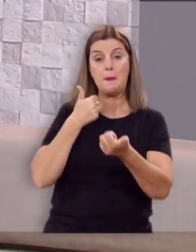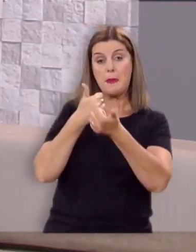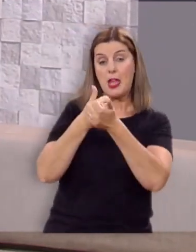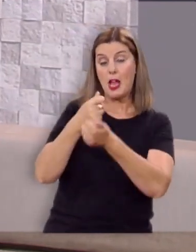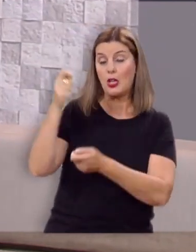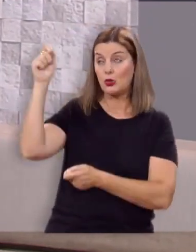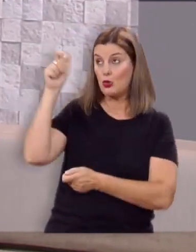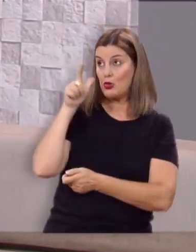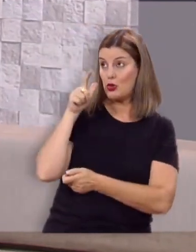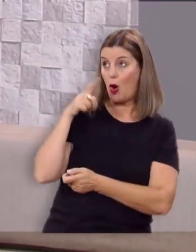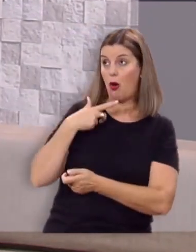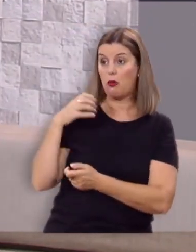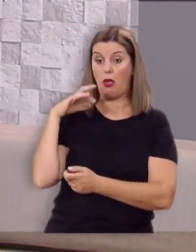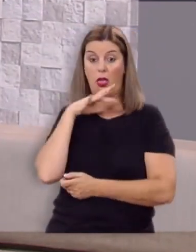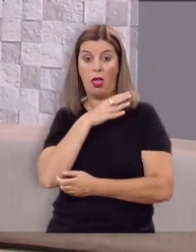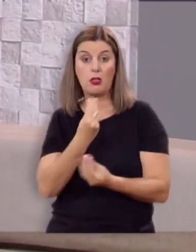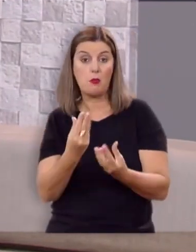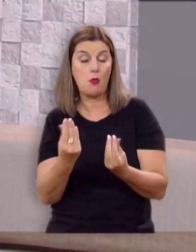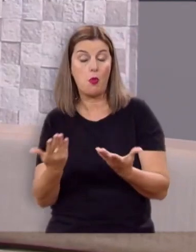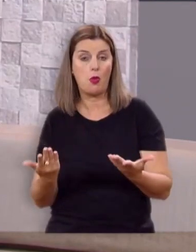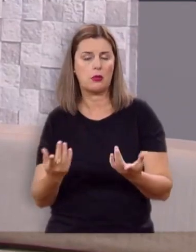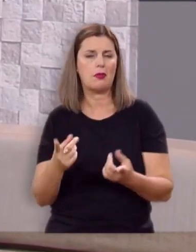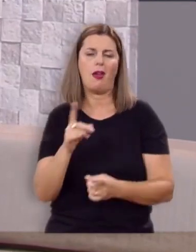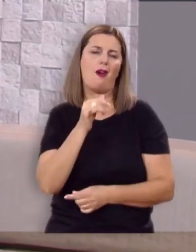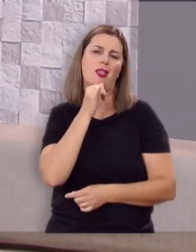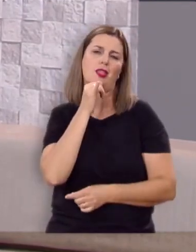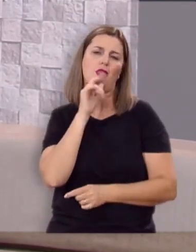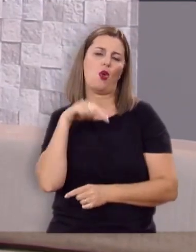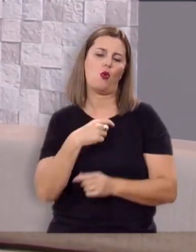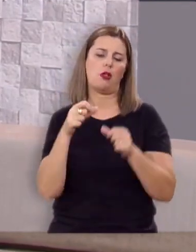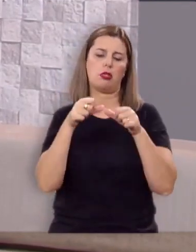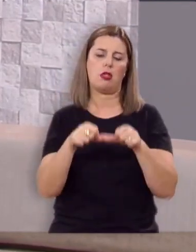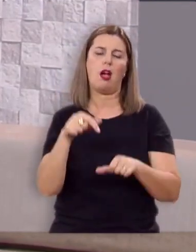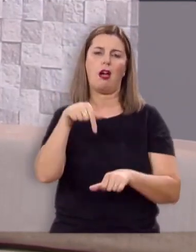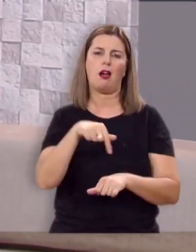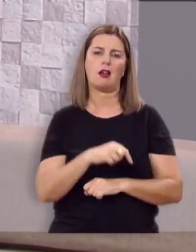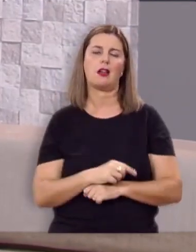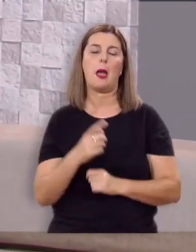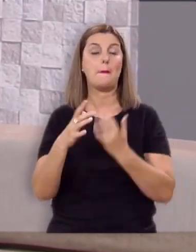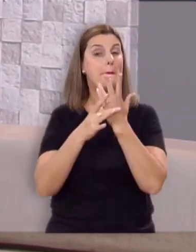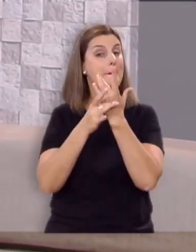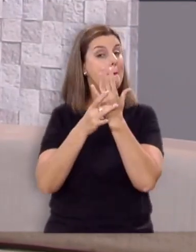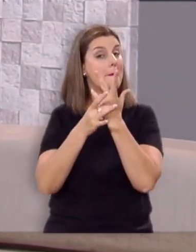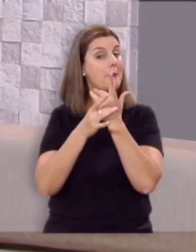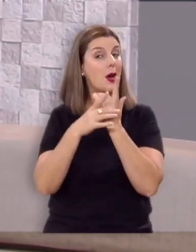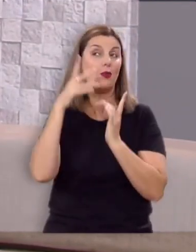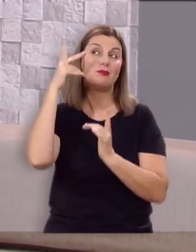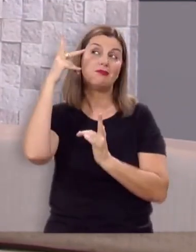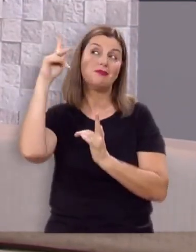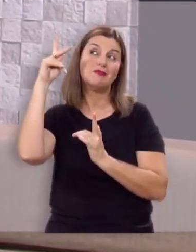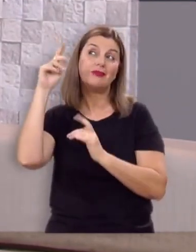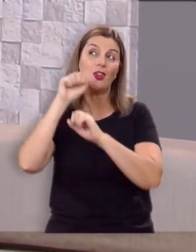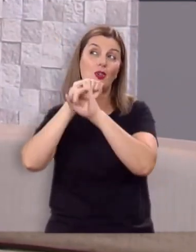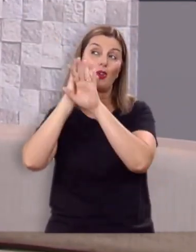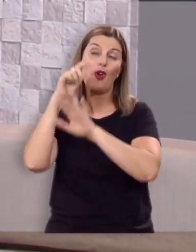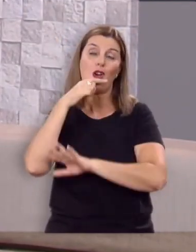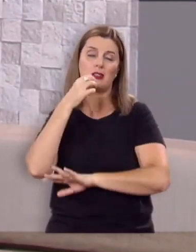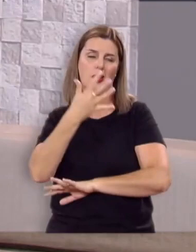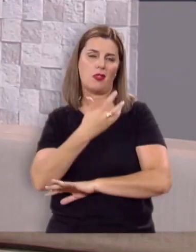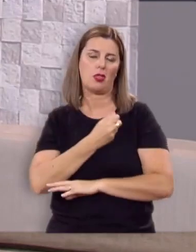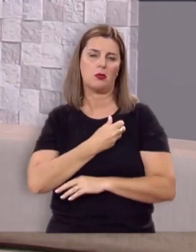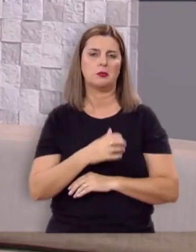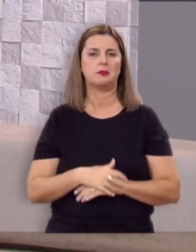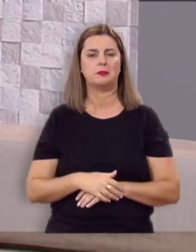estivéssemos mais perto do Sol, morreríamos queimados. Não foi o acaso que nos deixou aqui. Foram as mãos do nosso